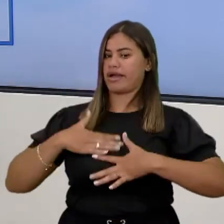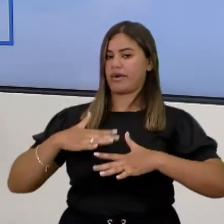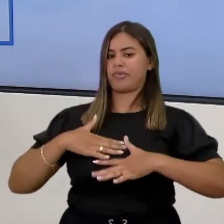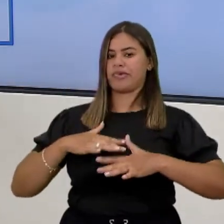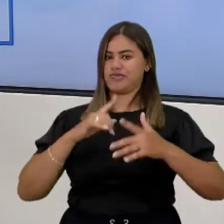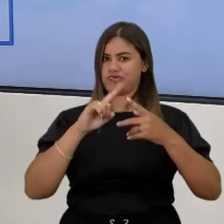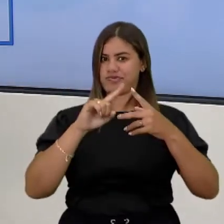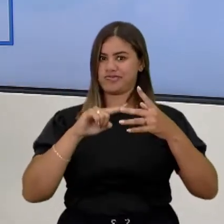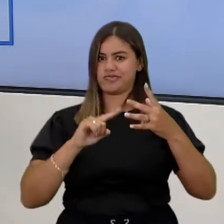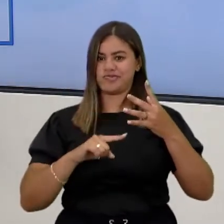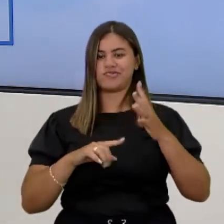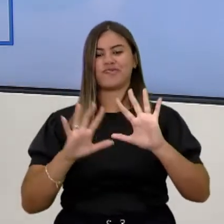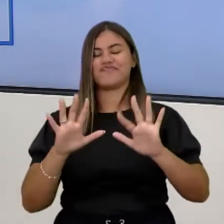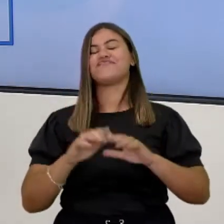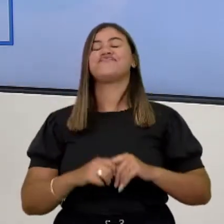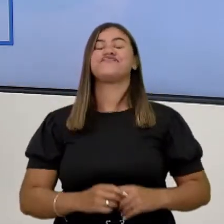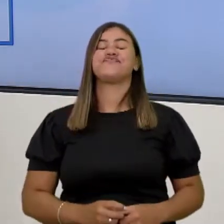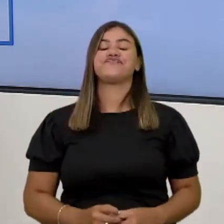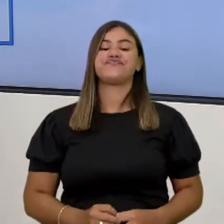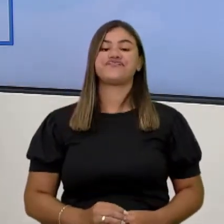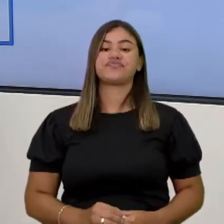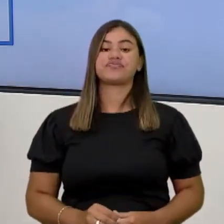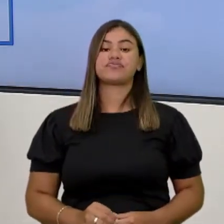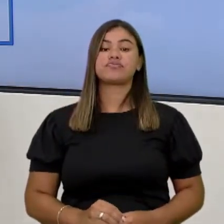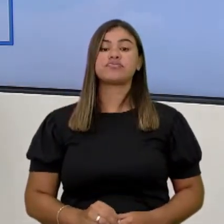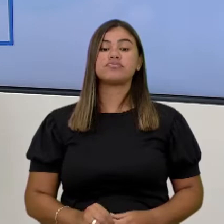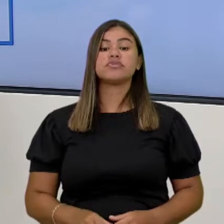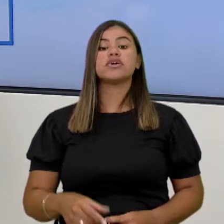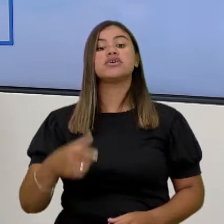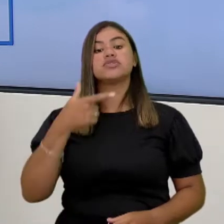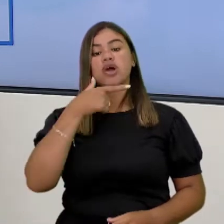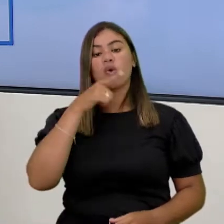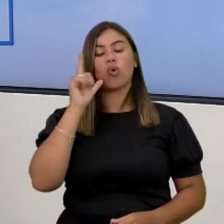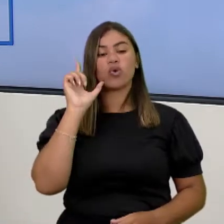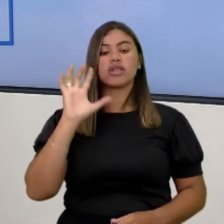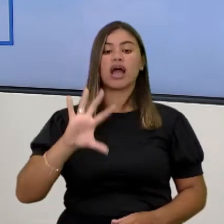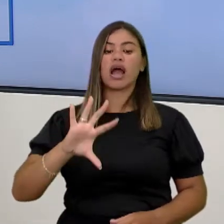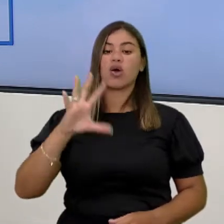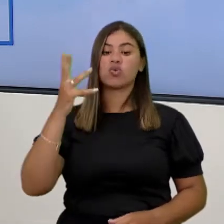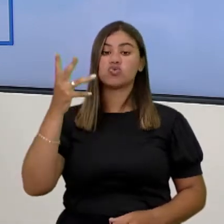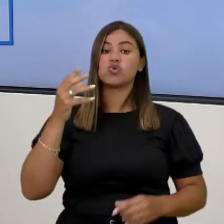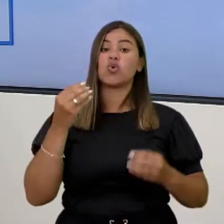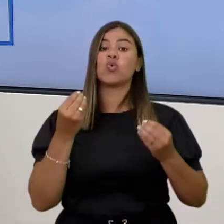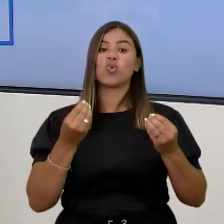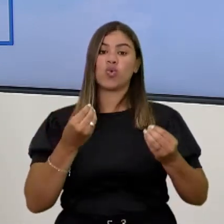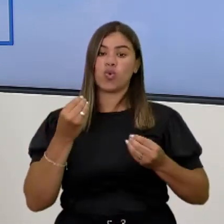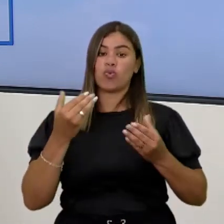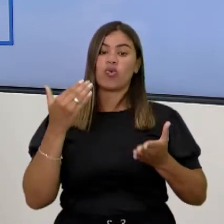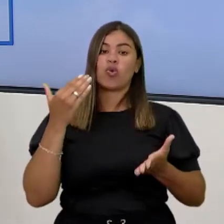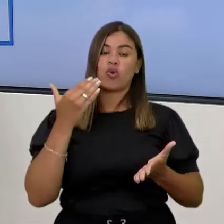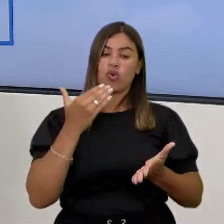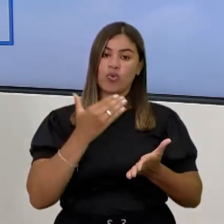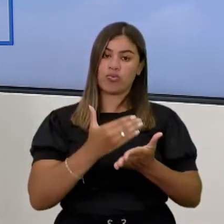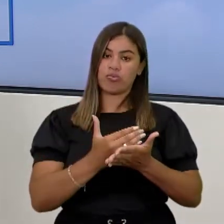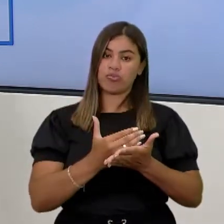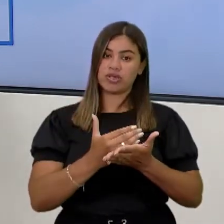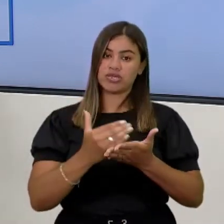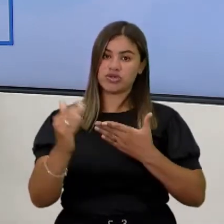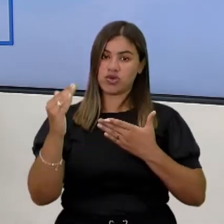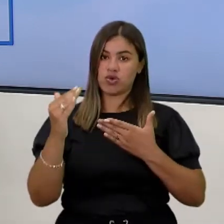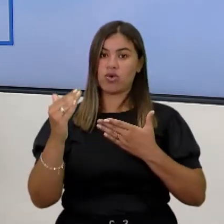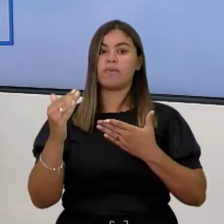gente fica atropelado, né? Olha só. Então, ontem aconteceu de iniciar um conflito bélico, vou tentar tratar de maneira